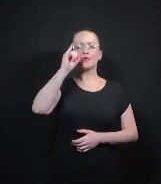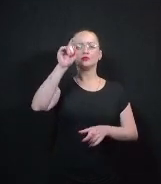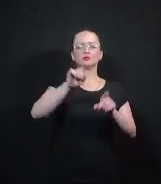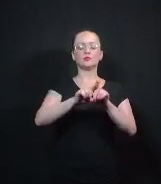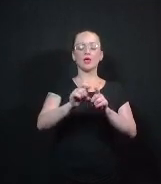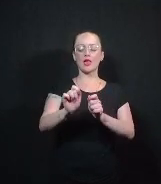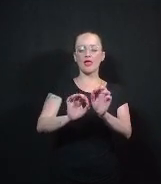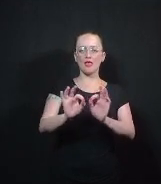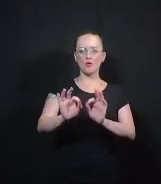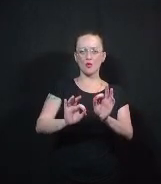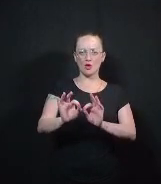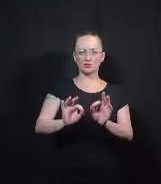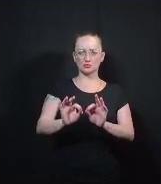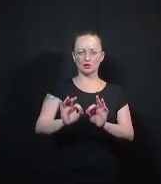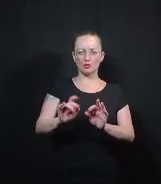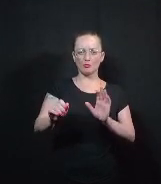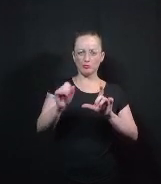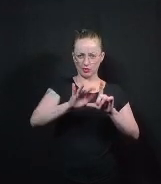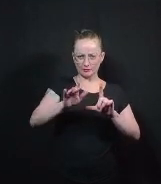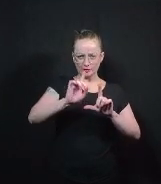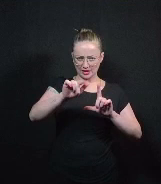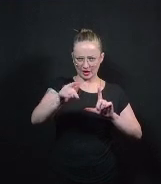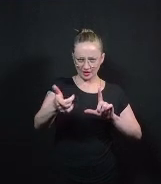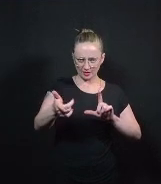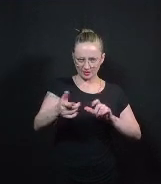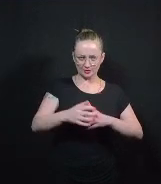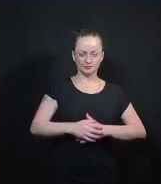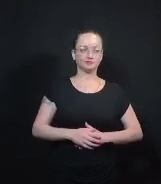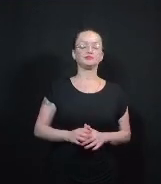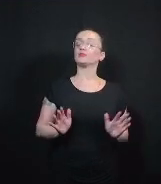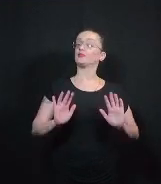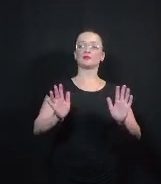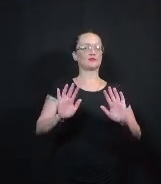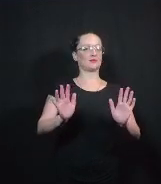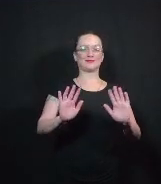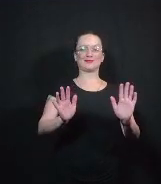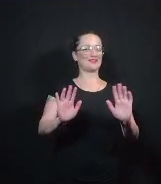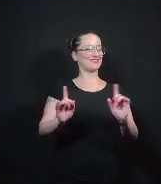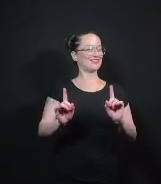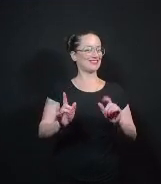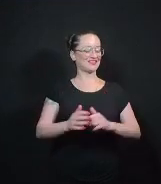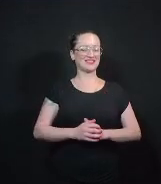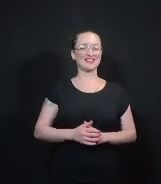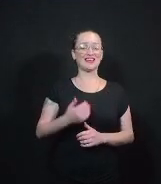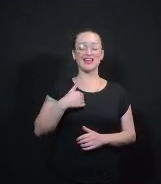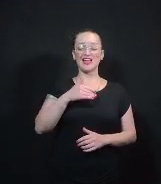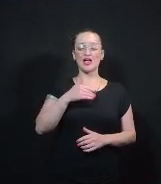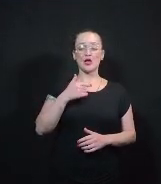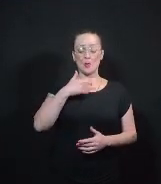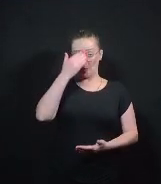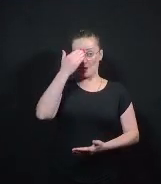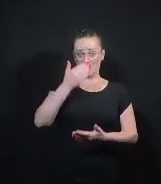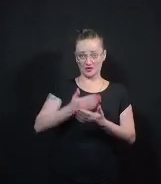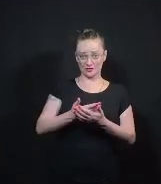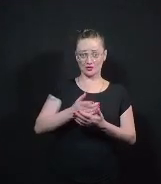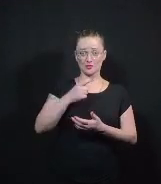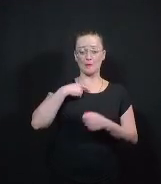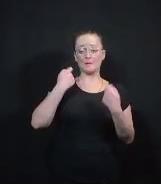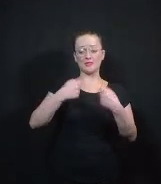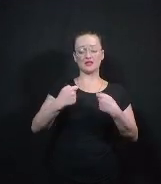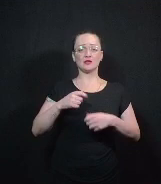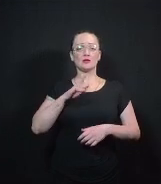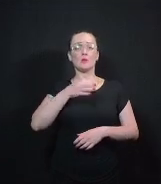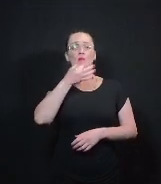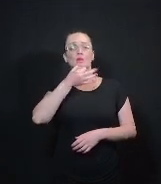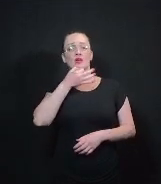regulação das plataformas? Não. Não que eu não acredite que deva, eu não tenho uma